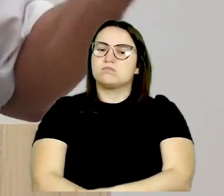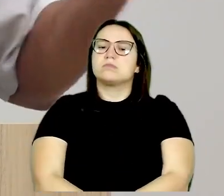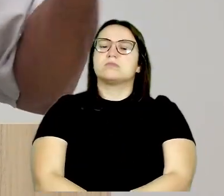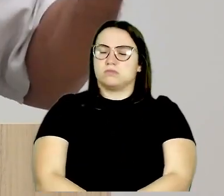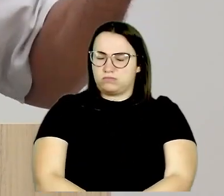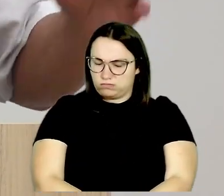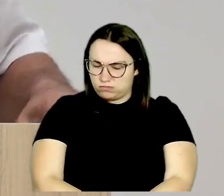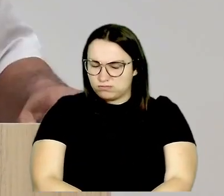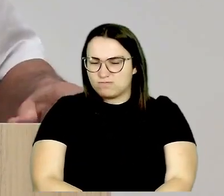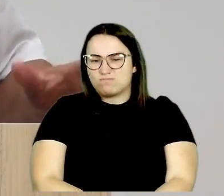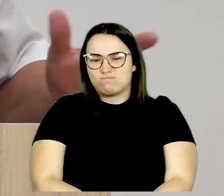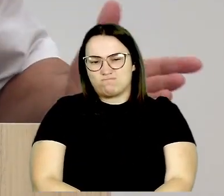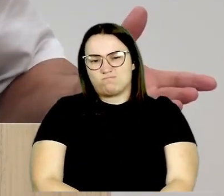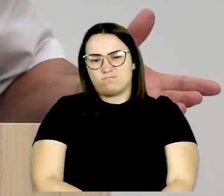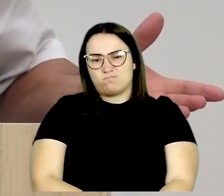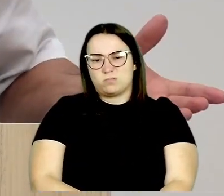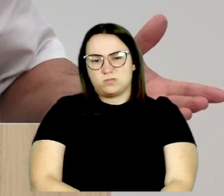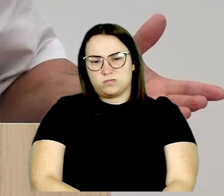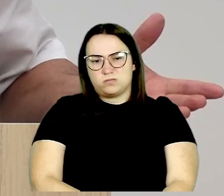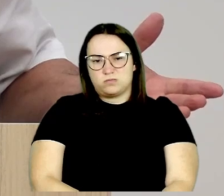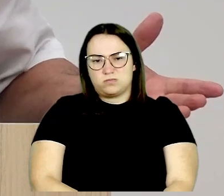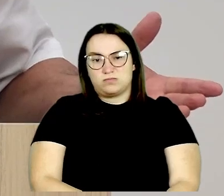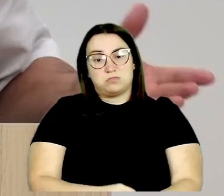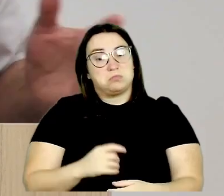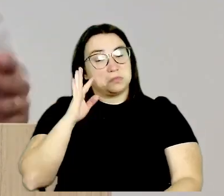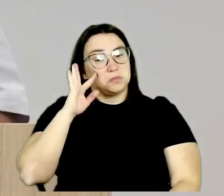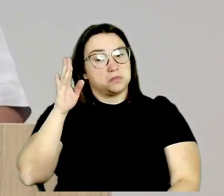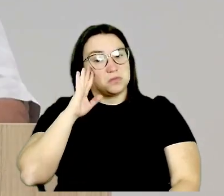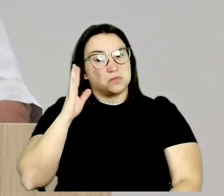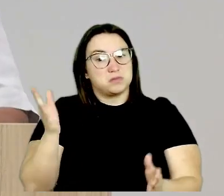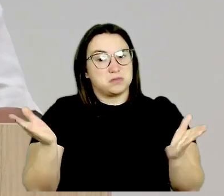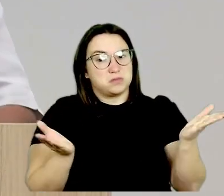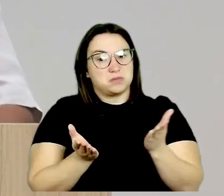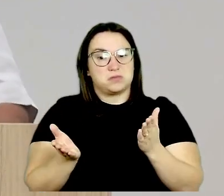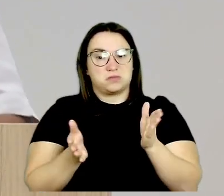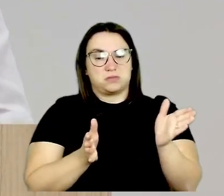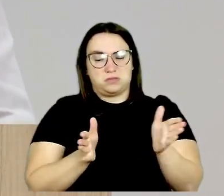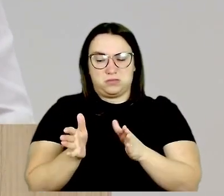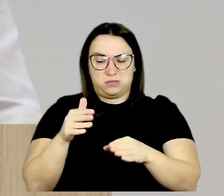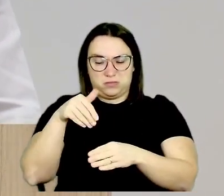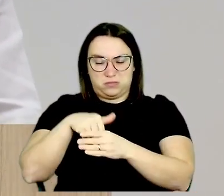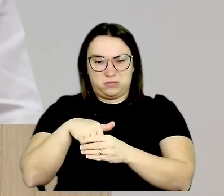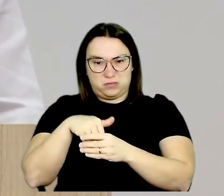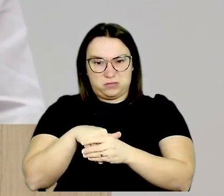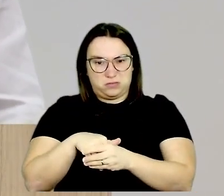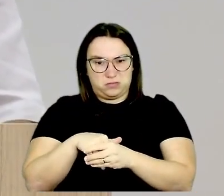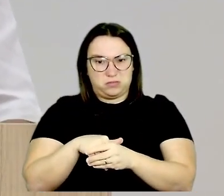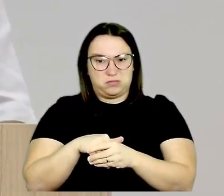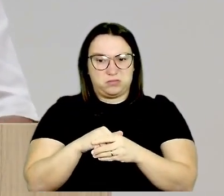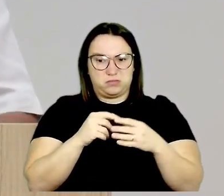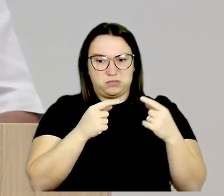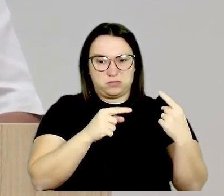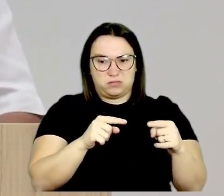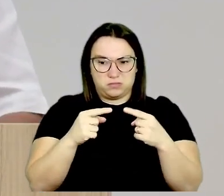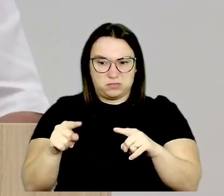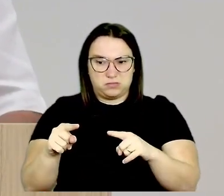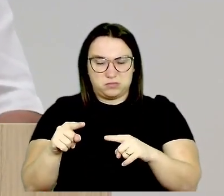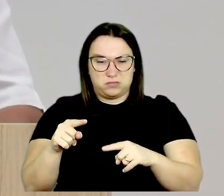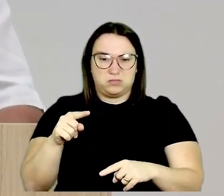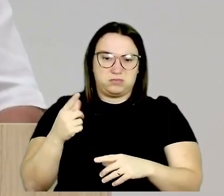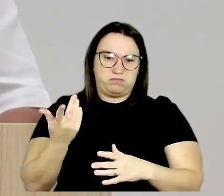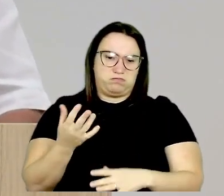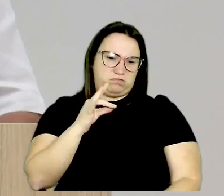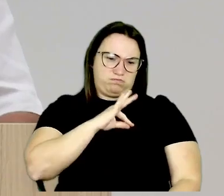estamos antecedendo um pleito eleitoral. Eu acho que denegrir a imagem de um prefeito